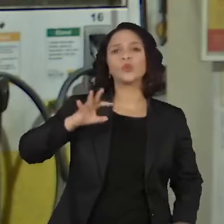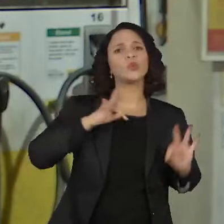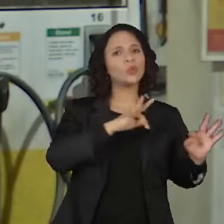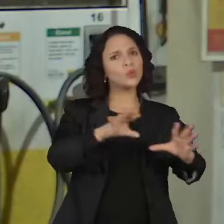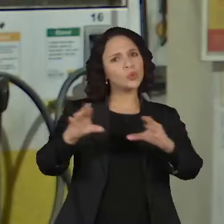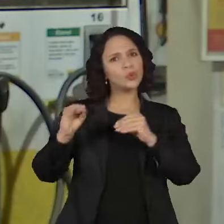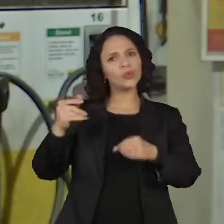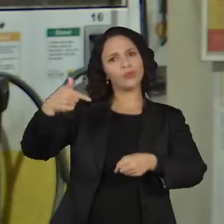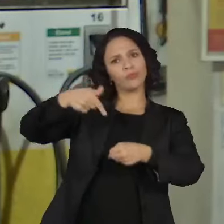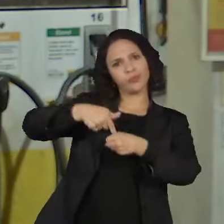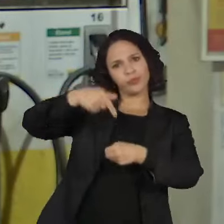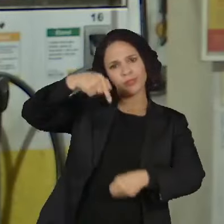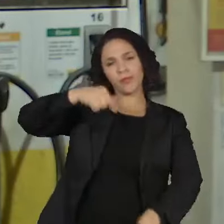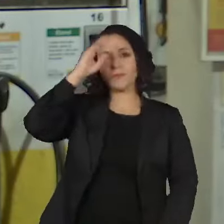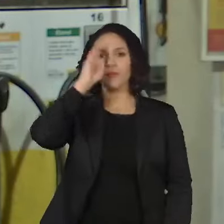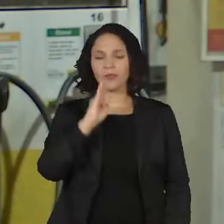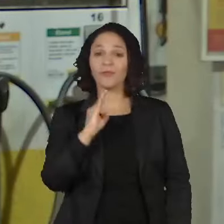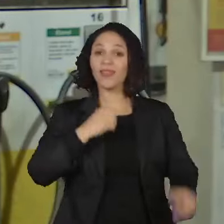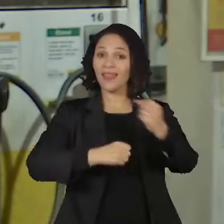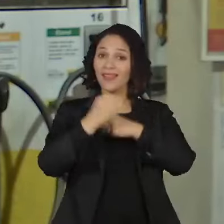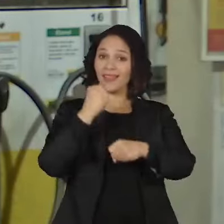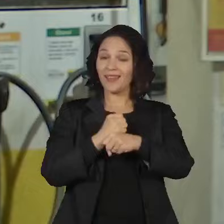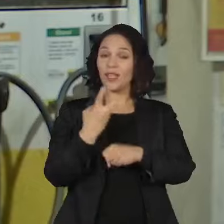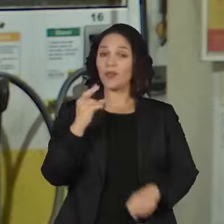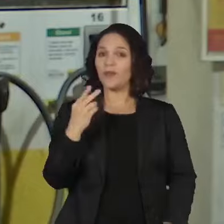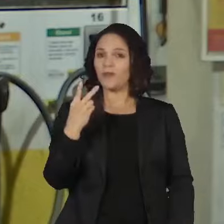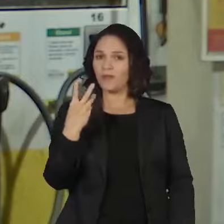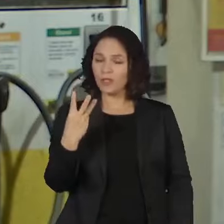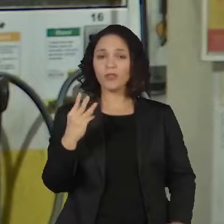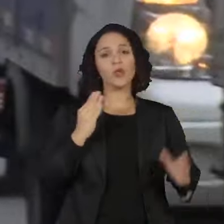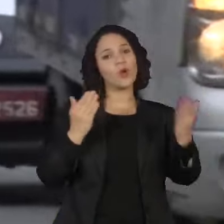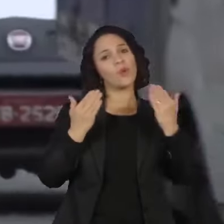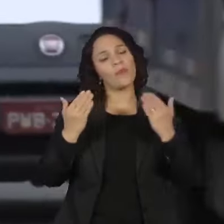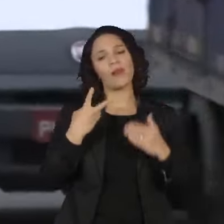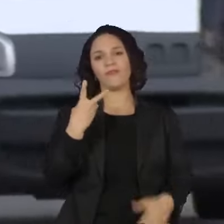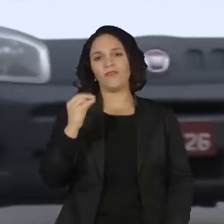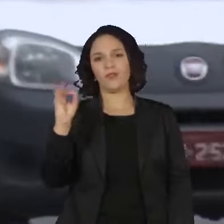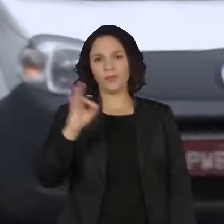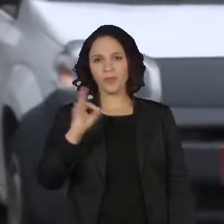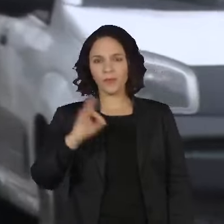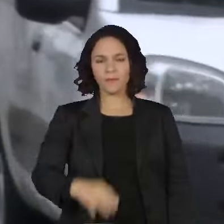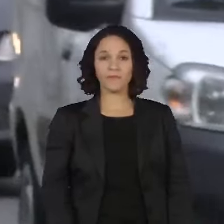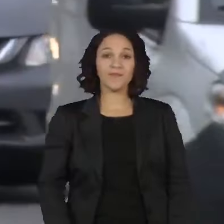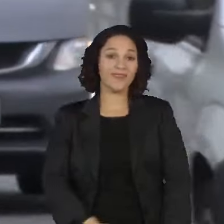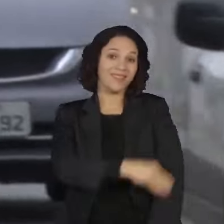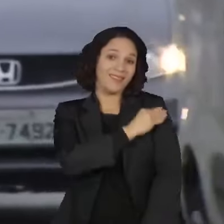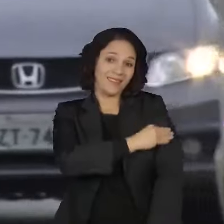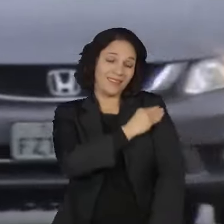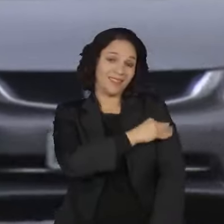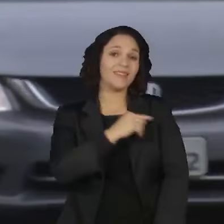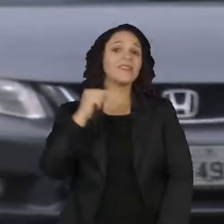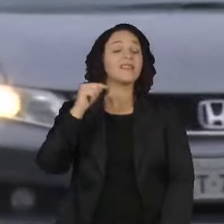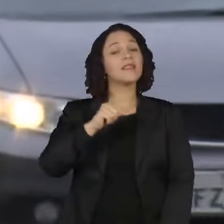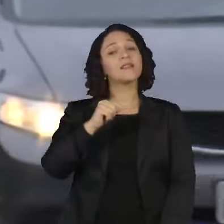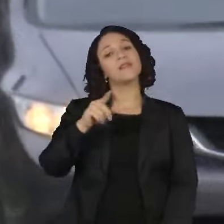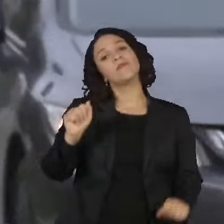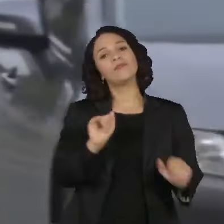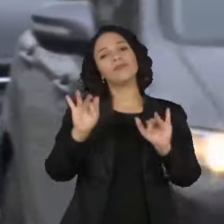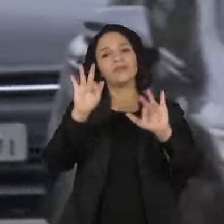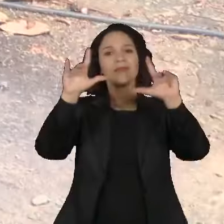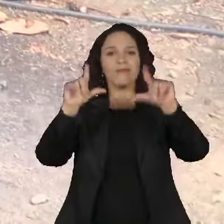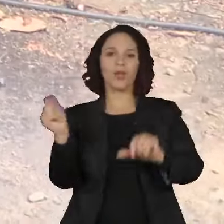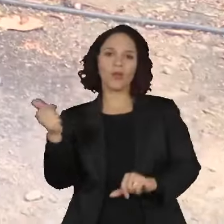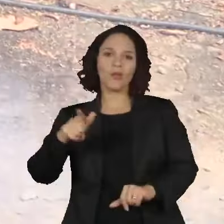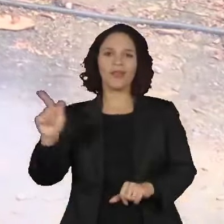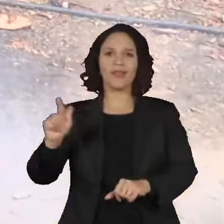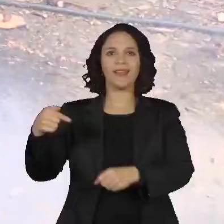de veículos no país, no ano passado a fatia foi de 20%. O etanol é considerado um combustível mais limpo do que a